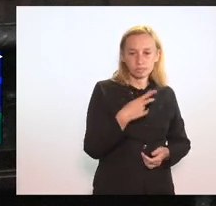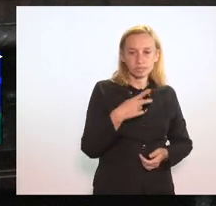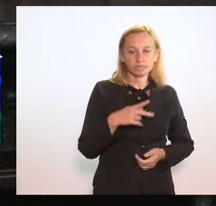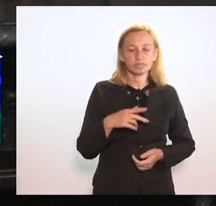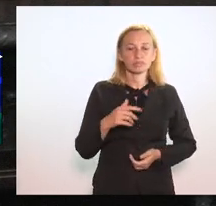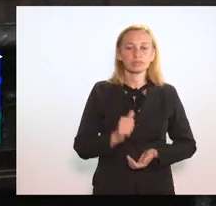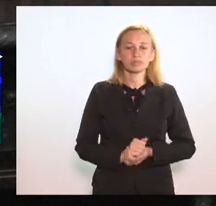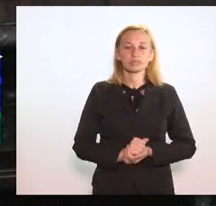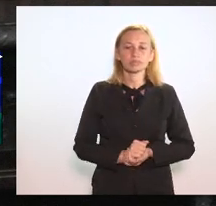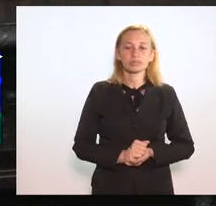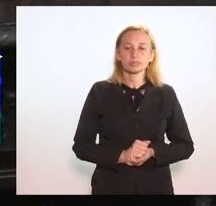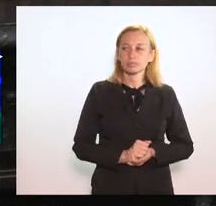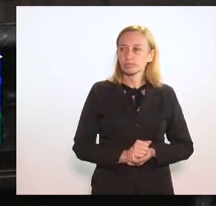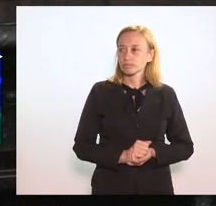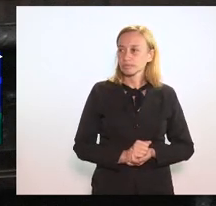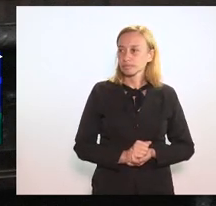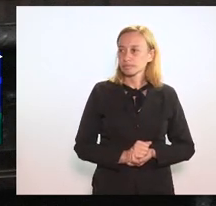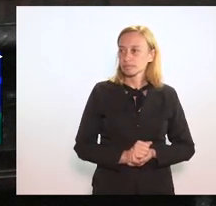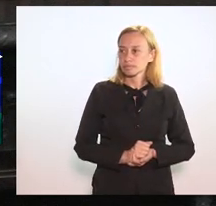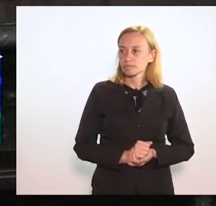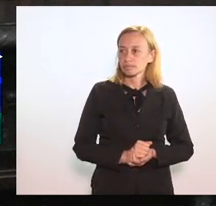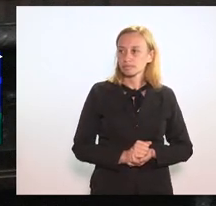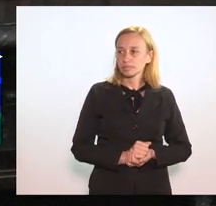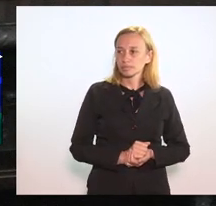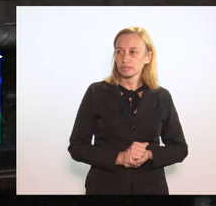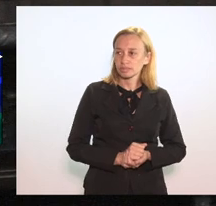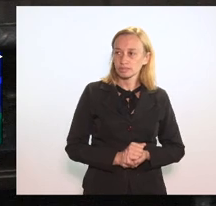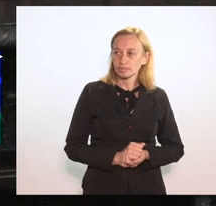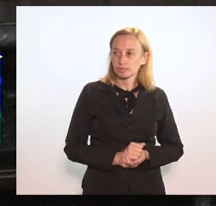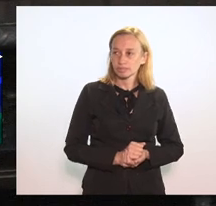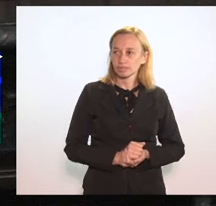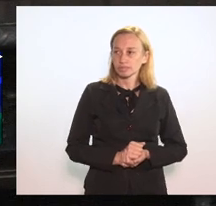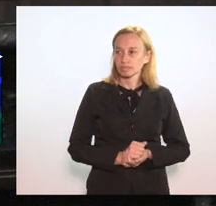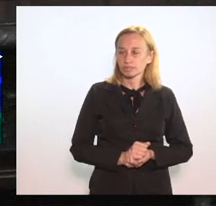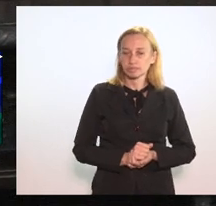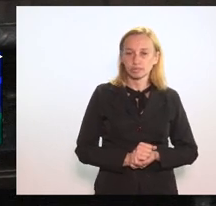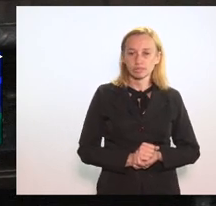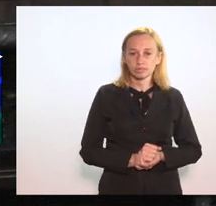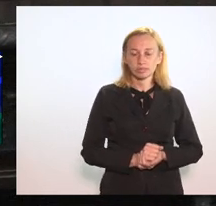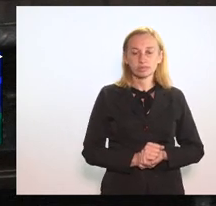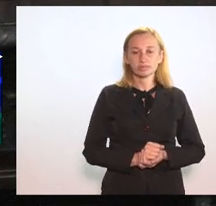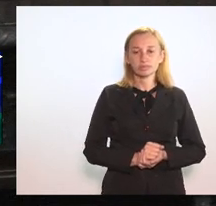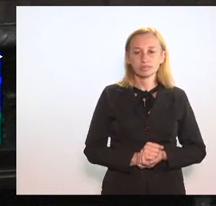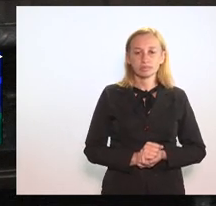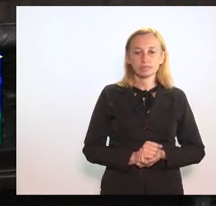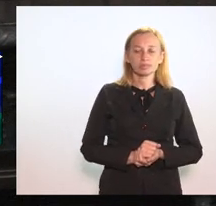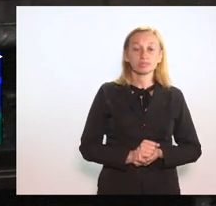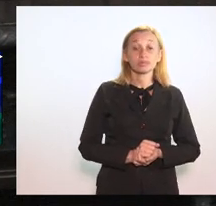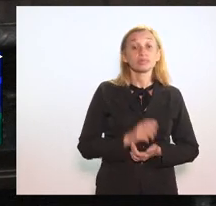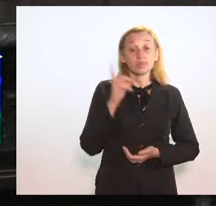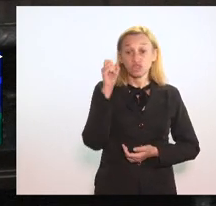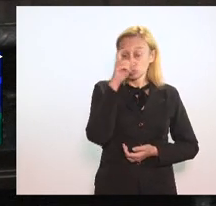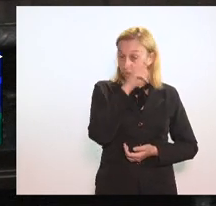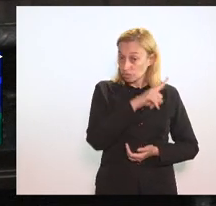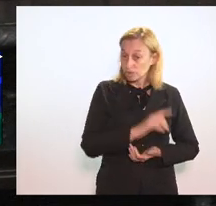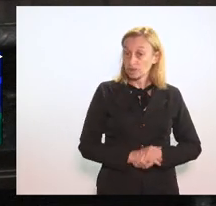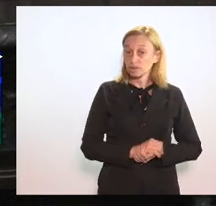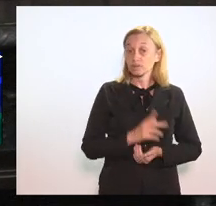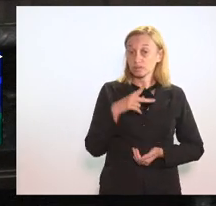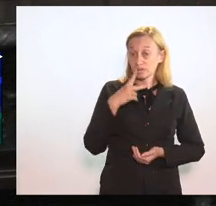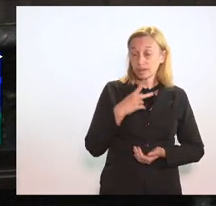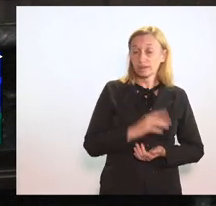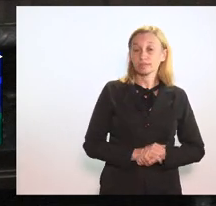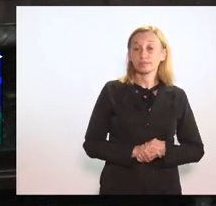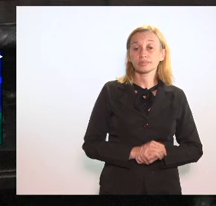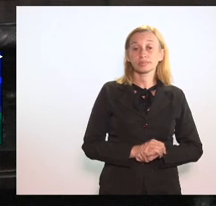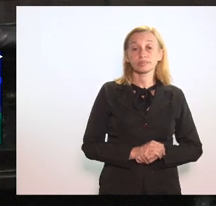ver com o tempo profissional de saúde que faz uma pílula todos nós é difícil complementar mais algum outro